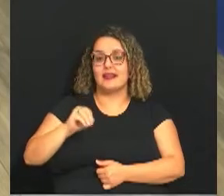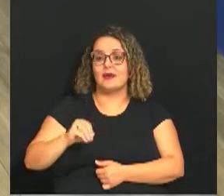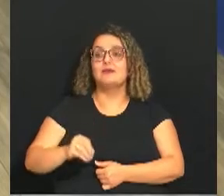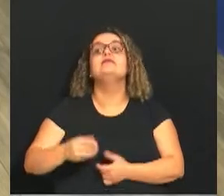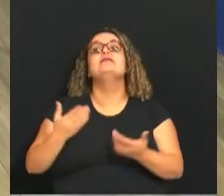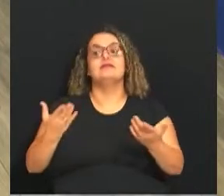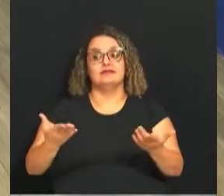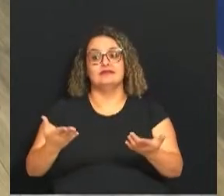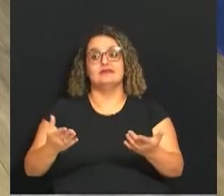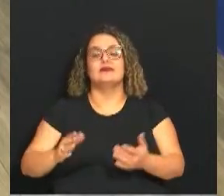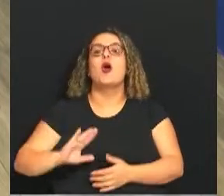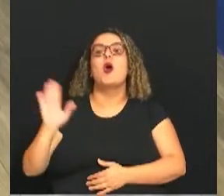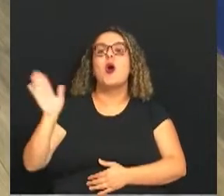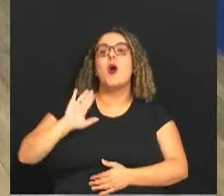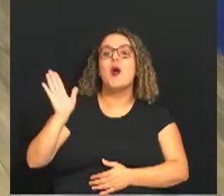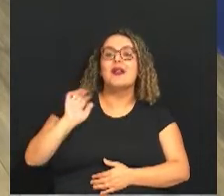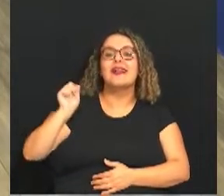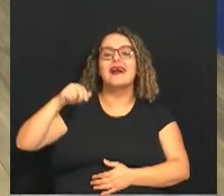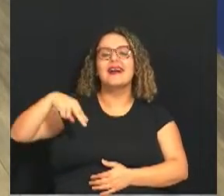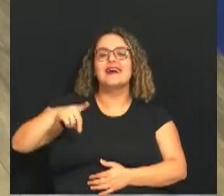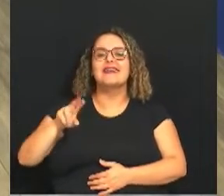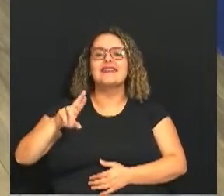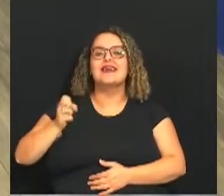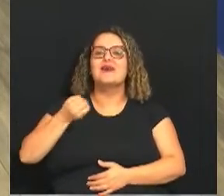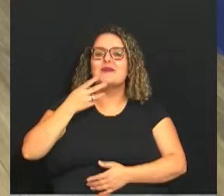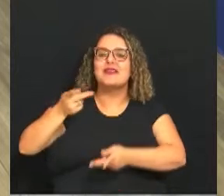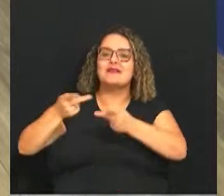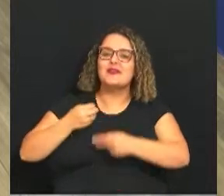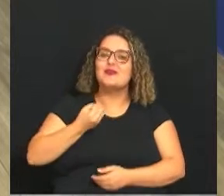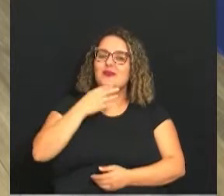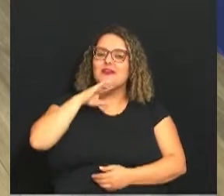informações. Olá, André, seja bem-vindo. Boa tarde.